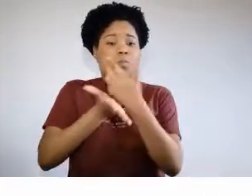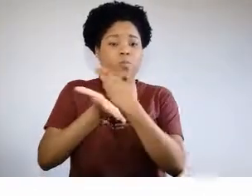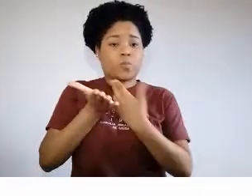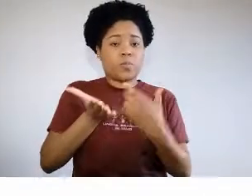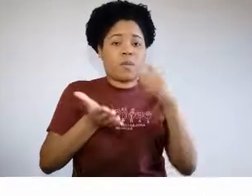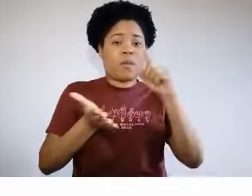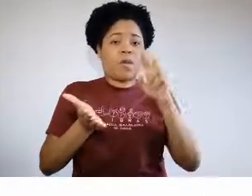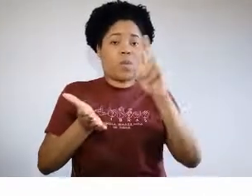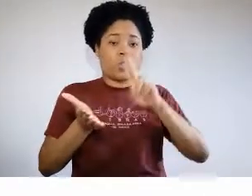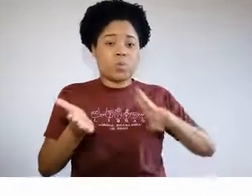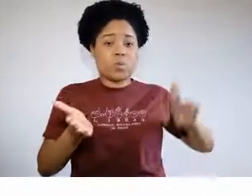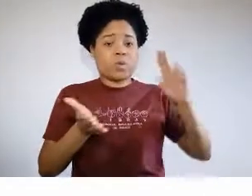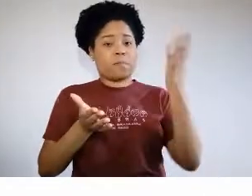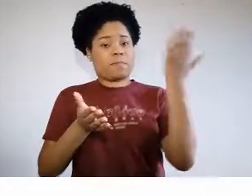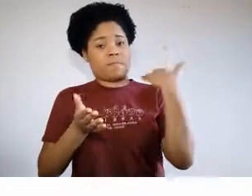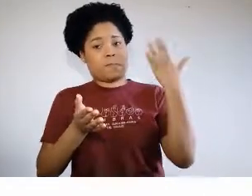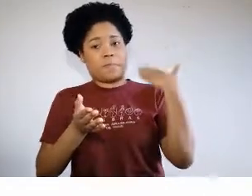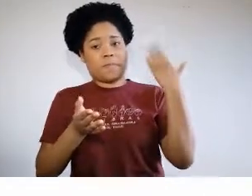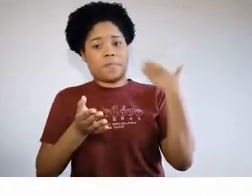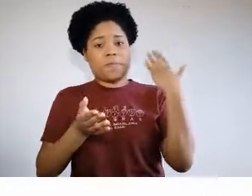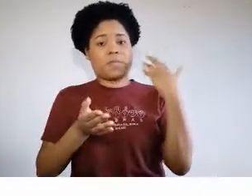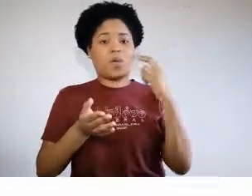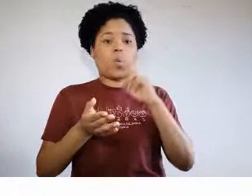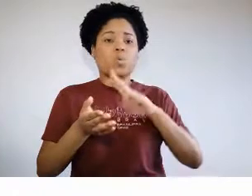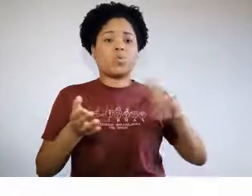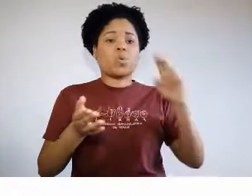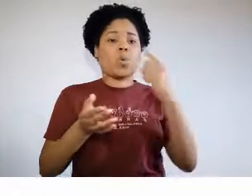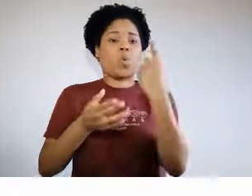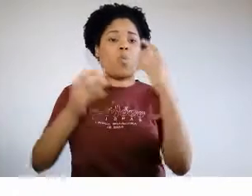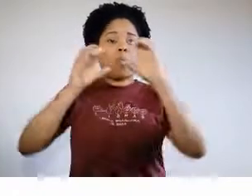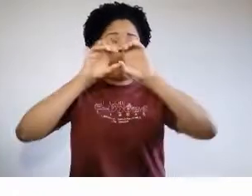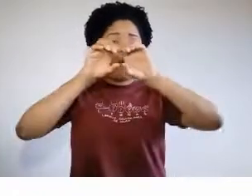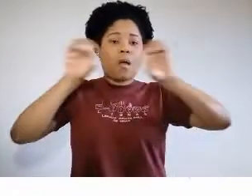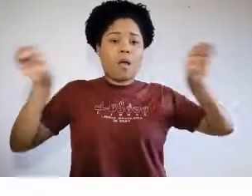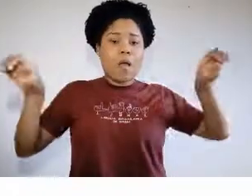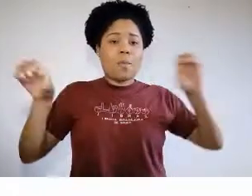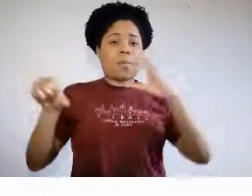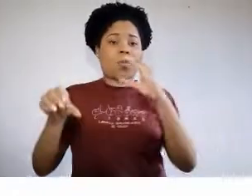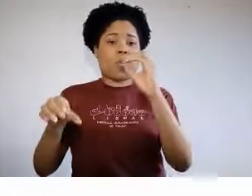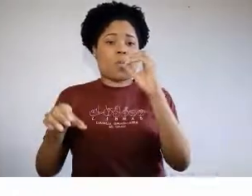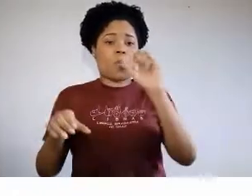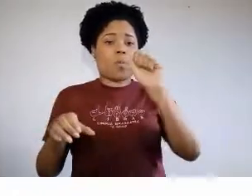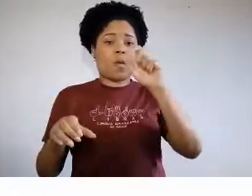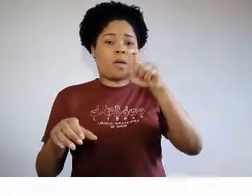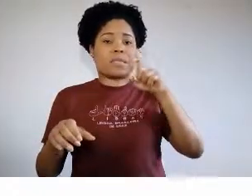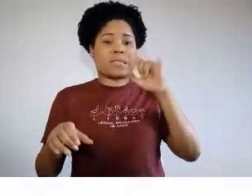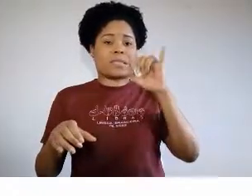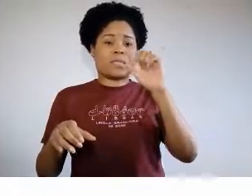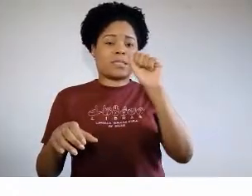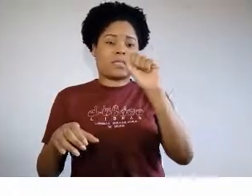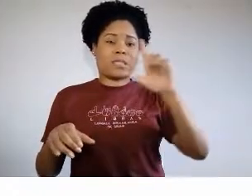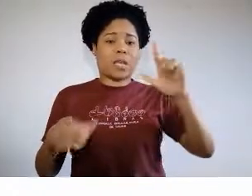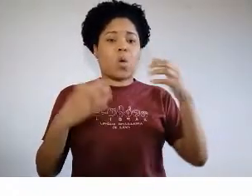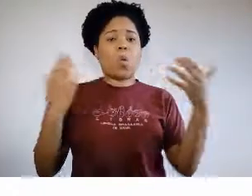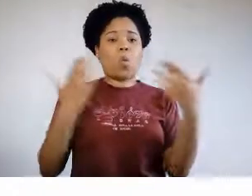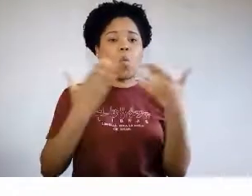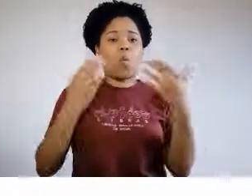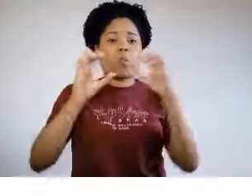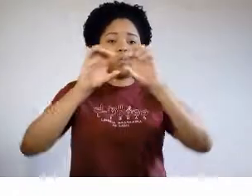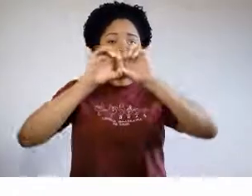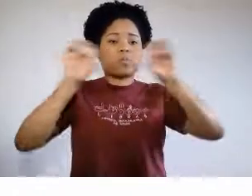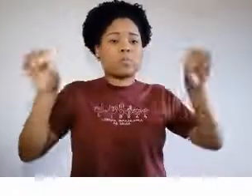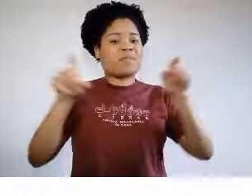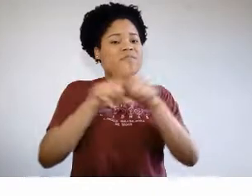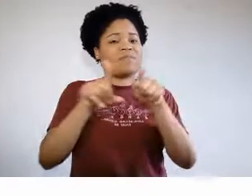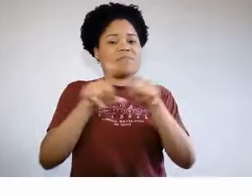Essa topologia era muito utilizada no passado usando um cabo que é o cabo coaxial, né? E que